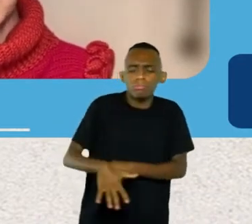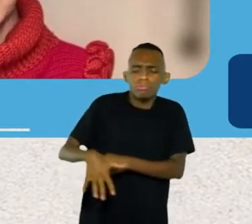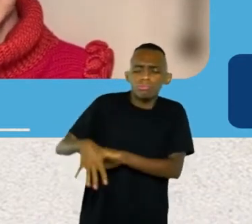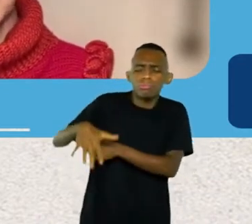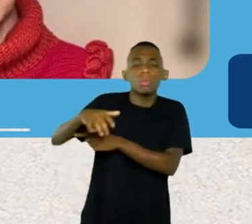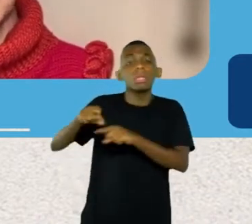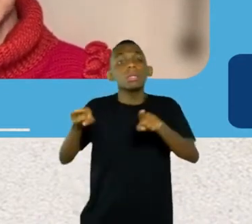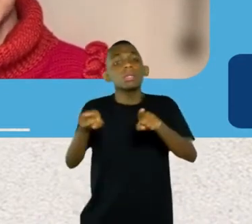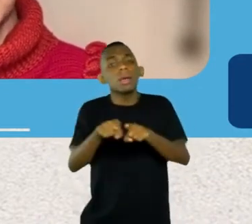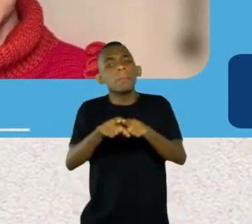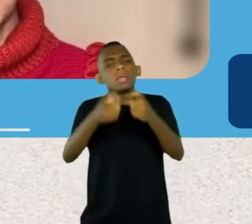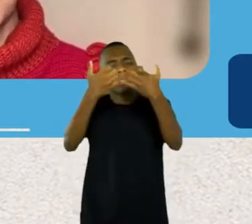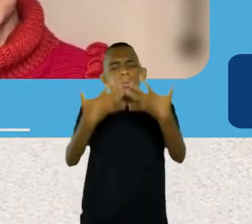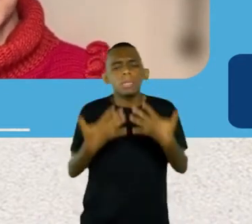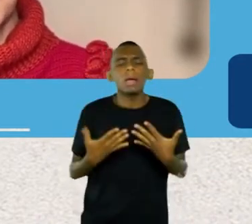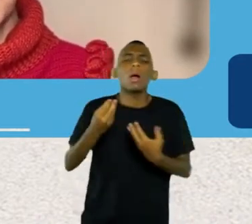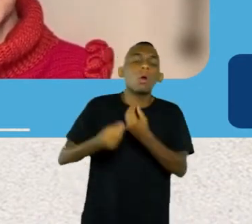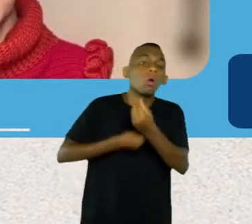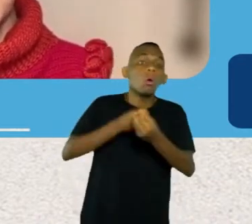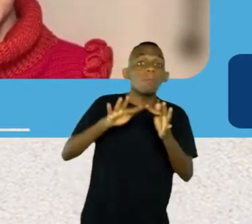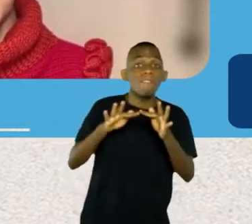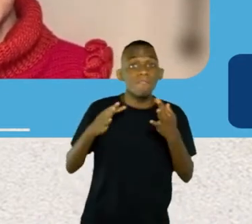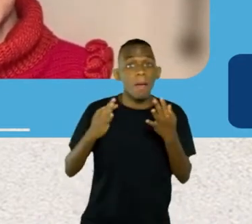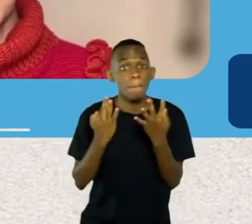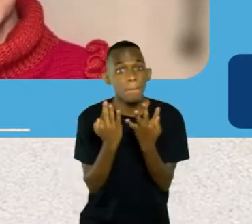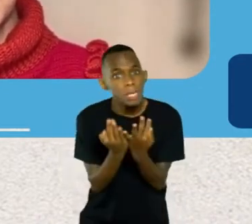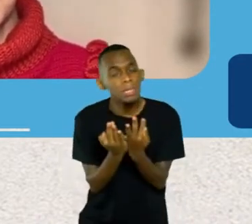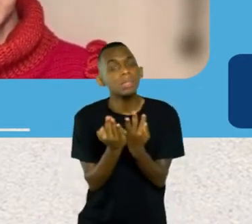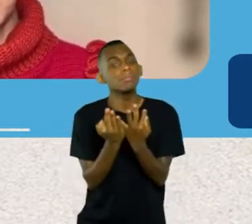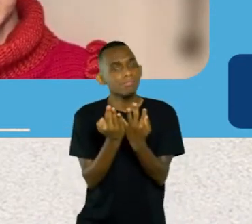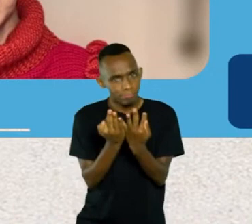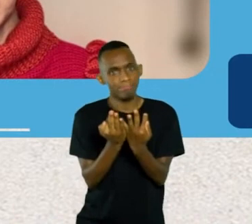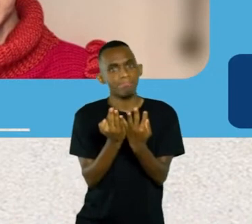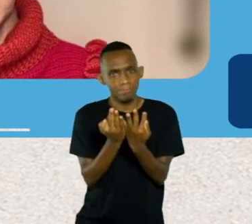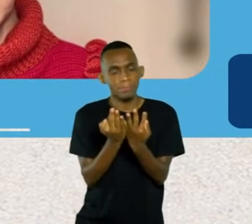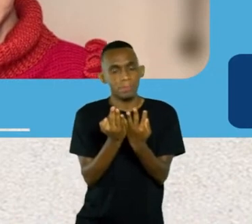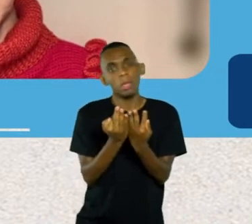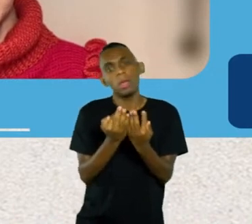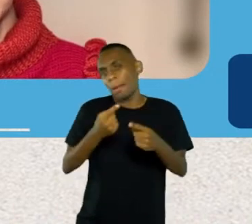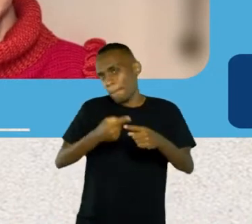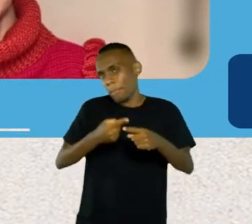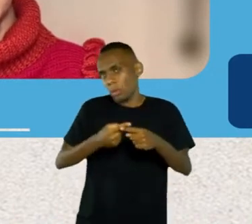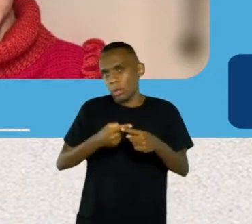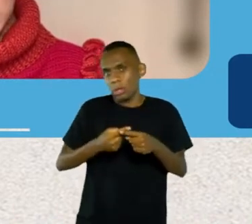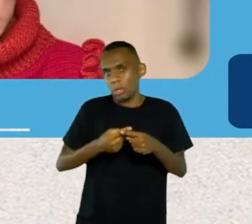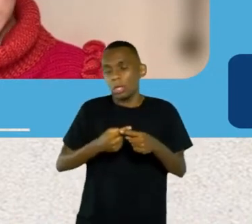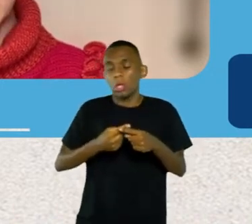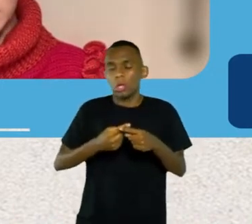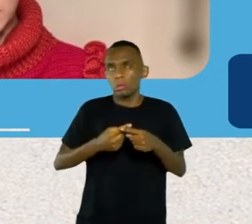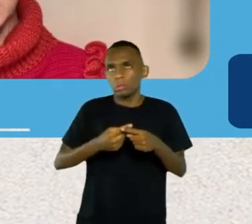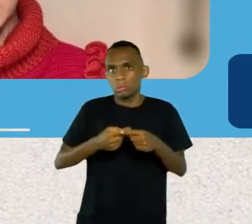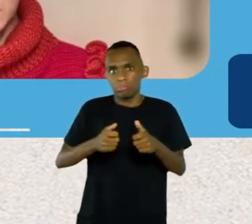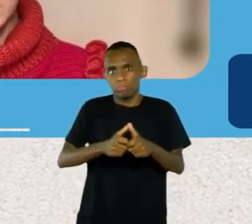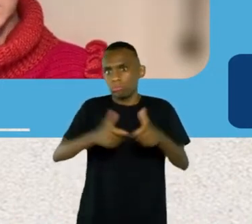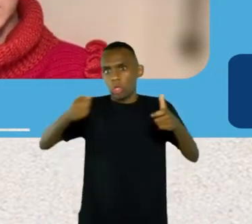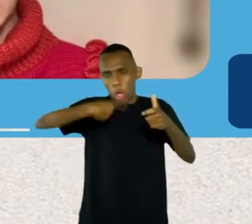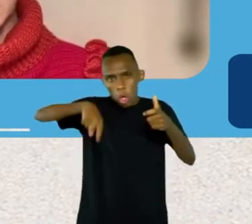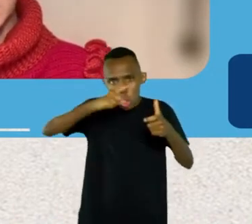sua família, disso tudo aí que, é, de certa forma, né, igual todos nós, eu acho, faz